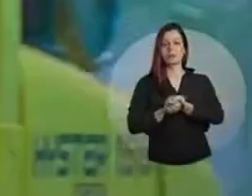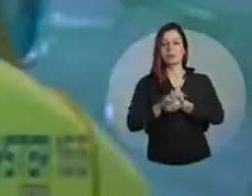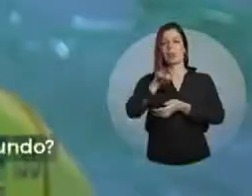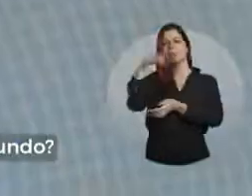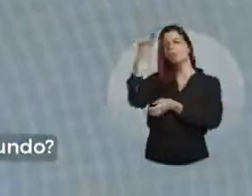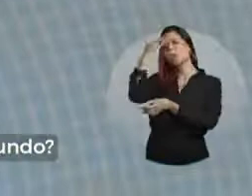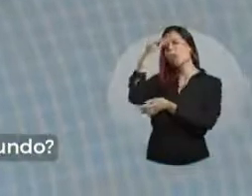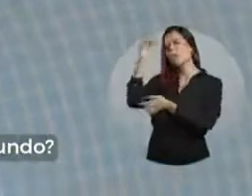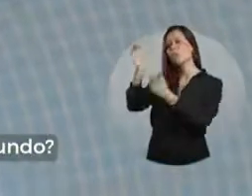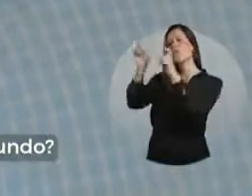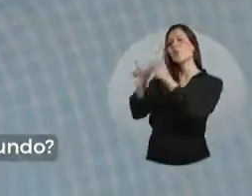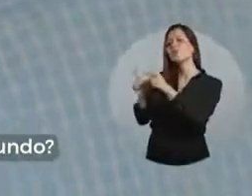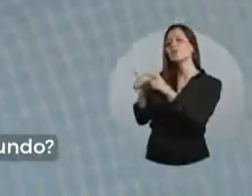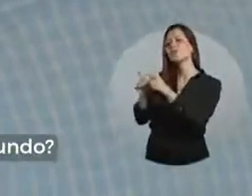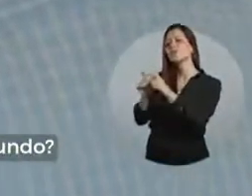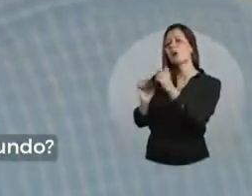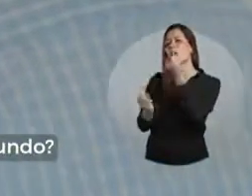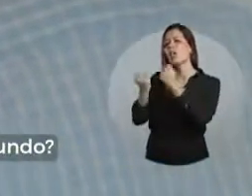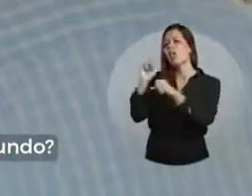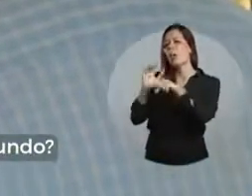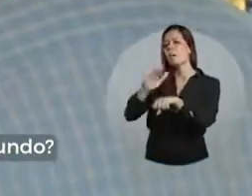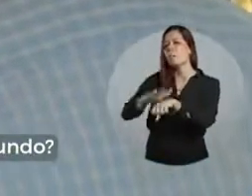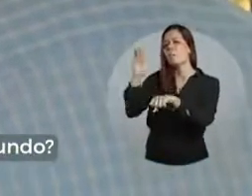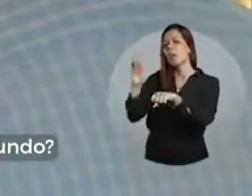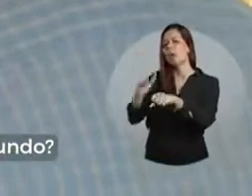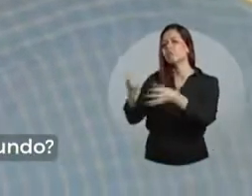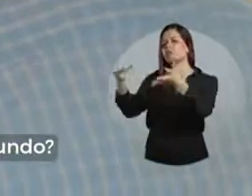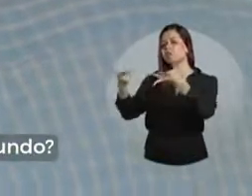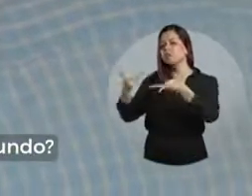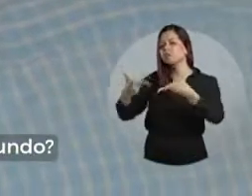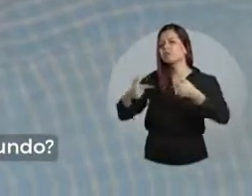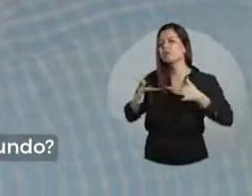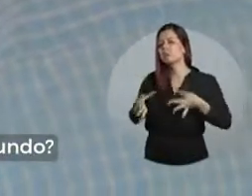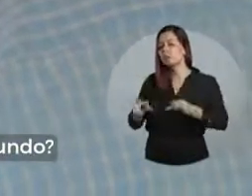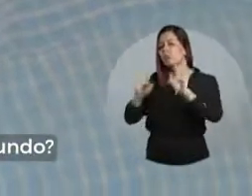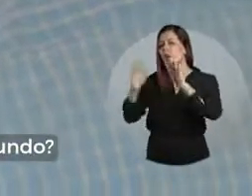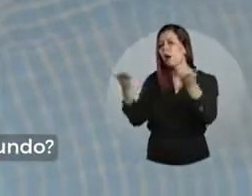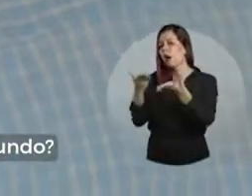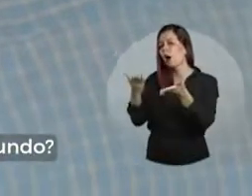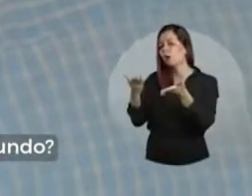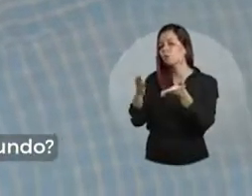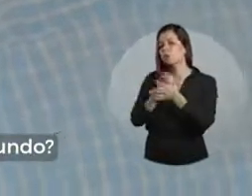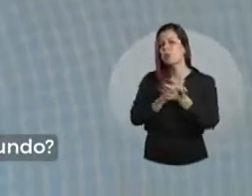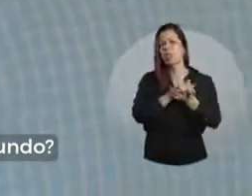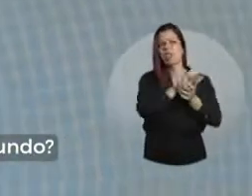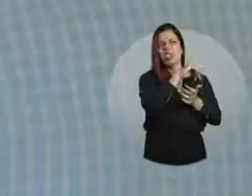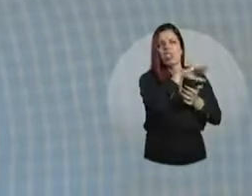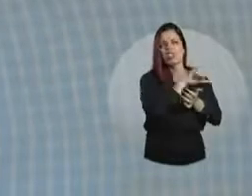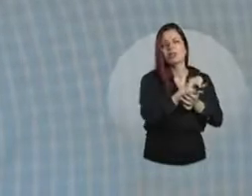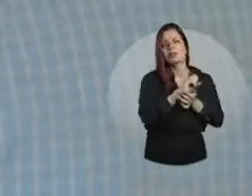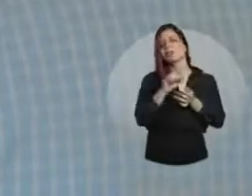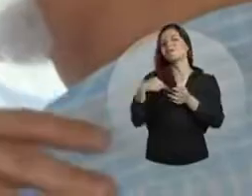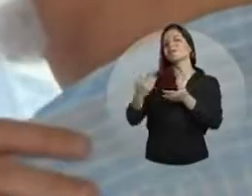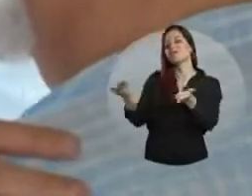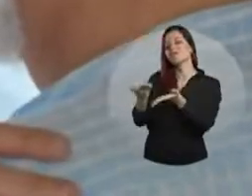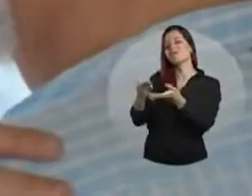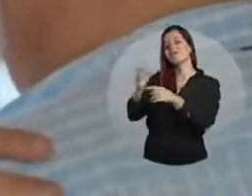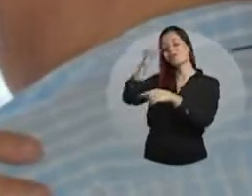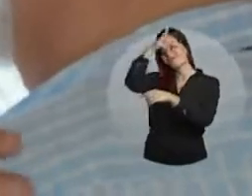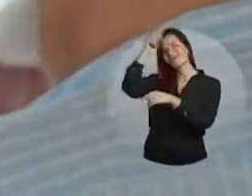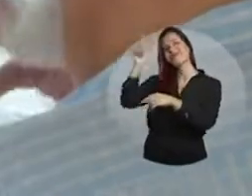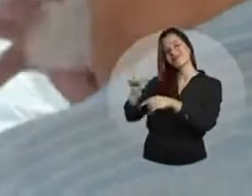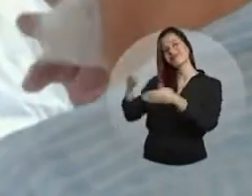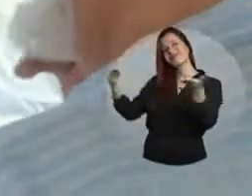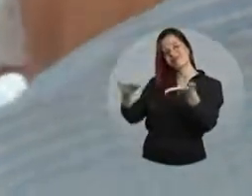oportunidades. Você sabe aonde que está a fábrica mais moderna de hambúrguer do mundo? No Texas. Em